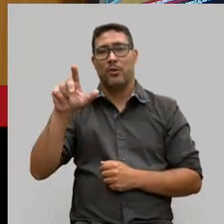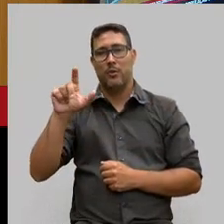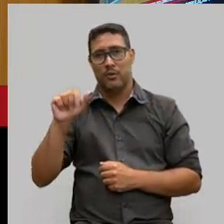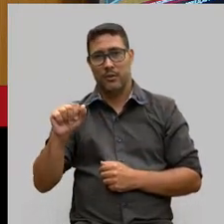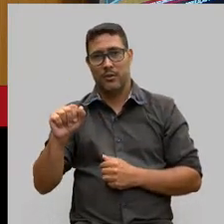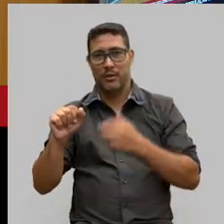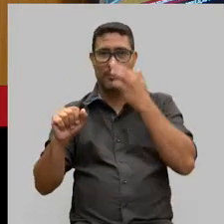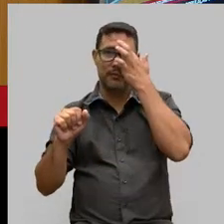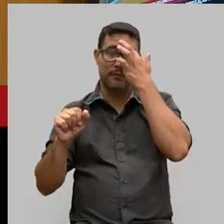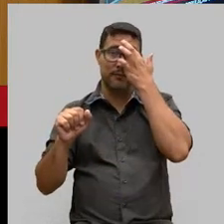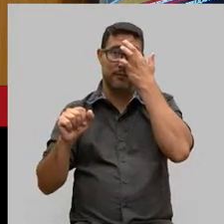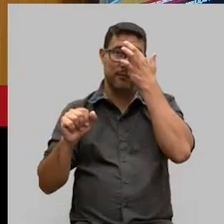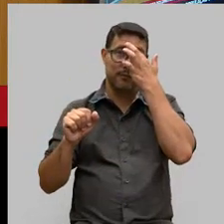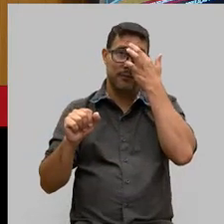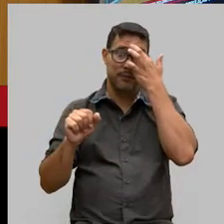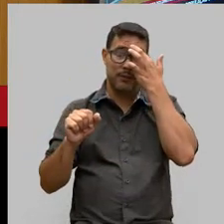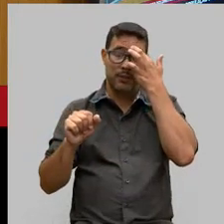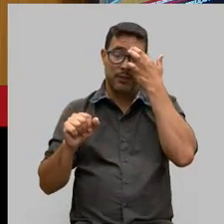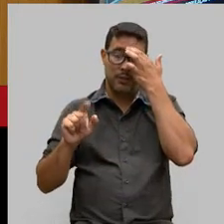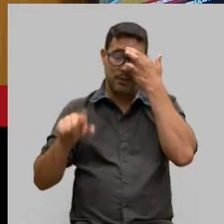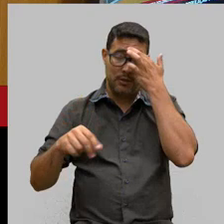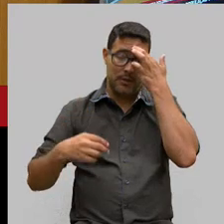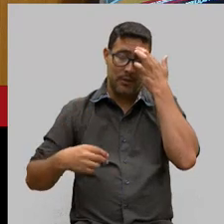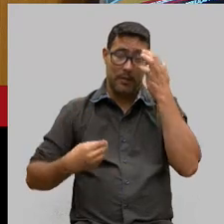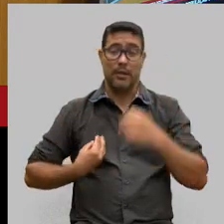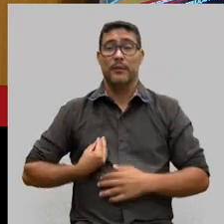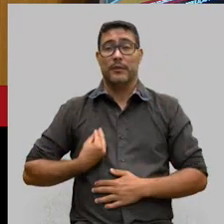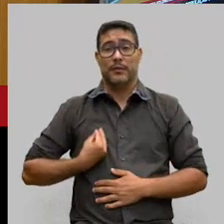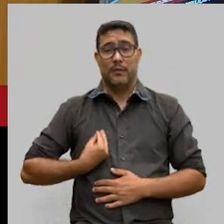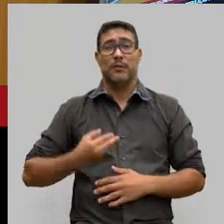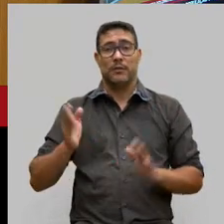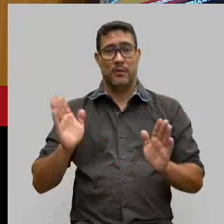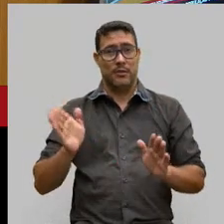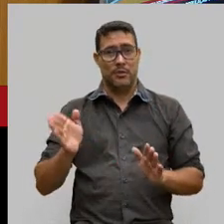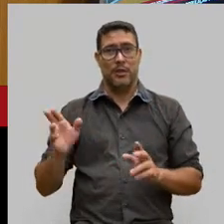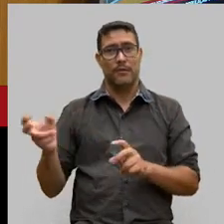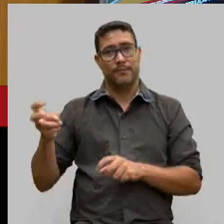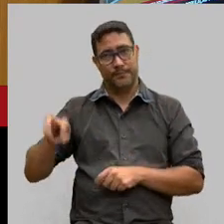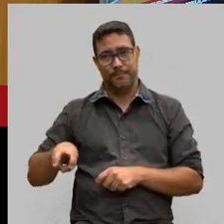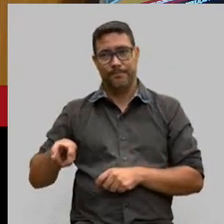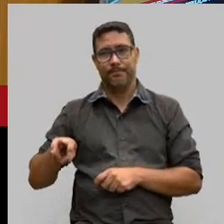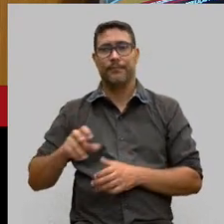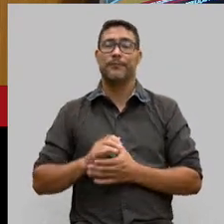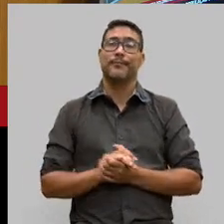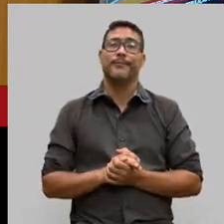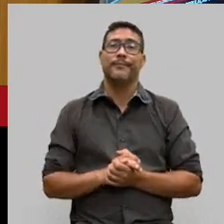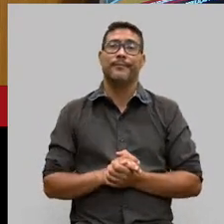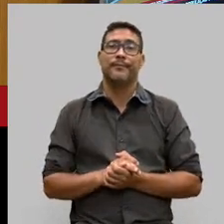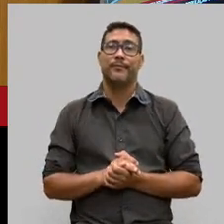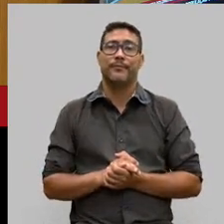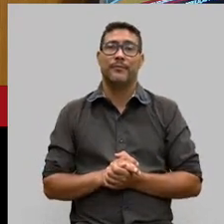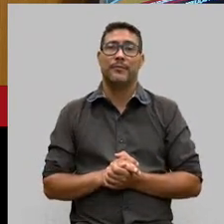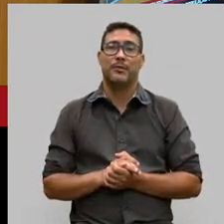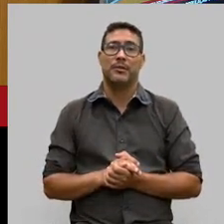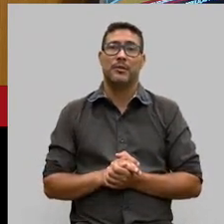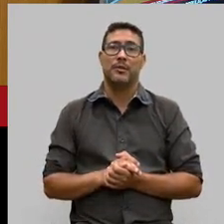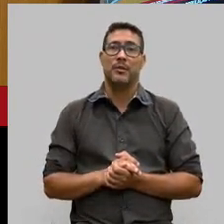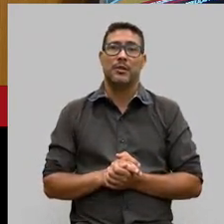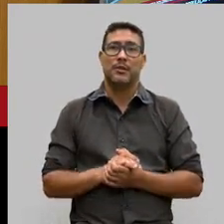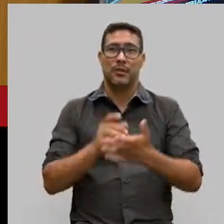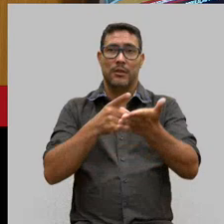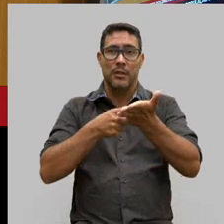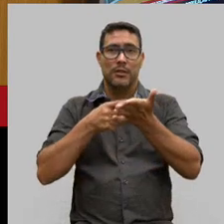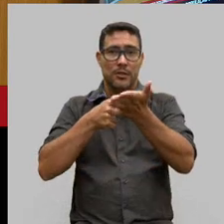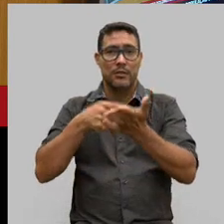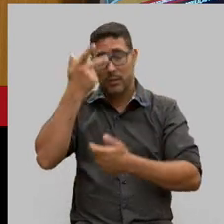já que já está aqui ao nosso lado e então nós vamos chamar as demais pessoas para